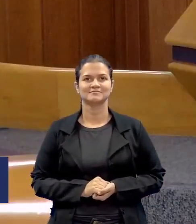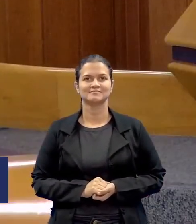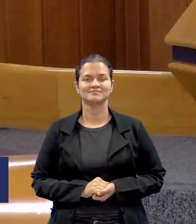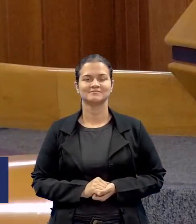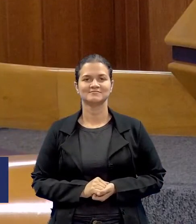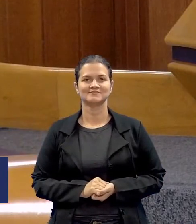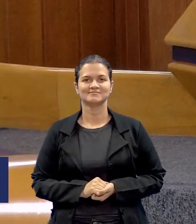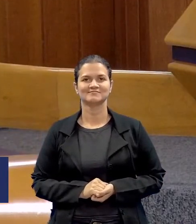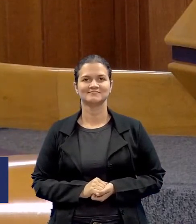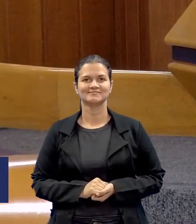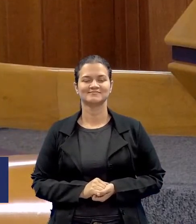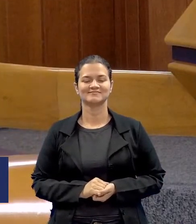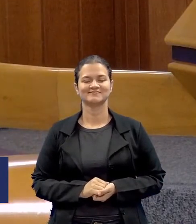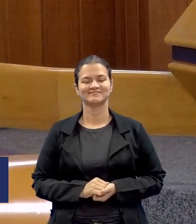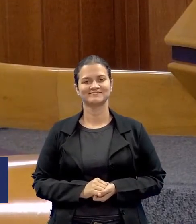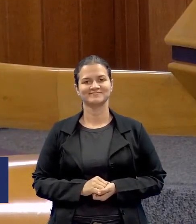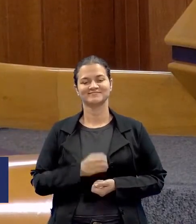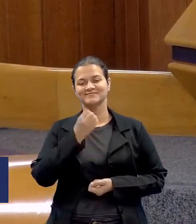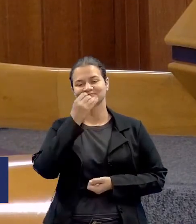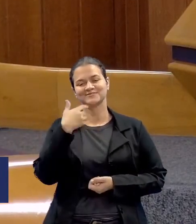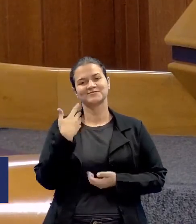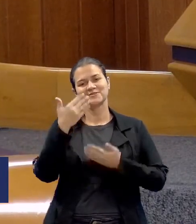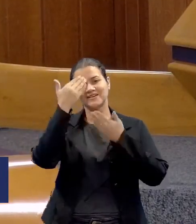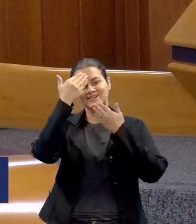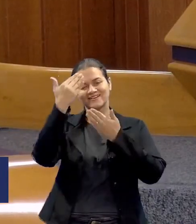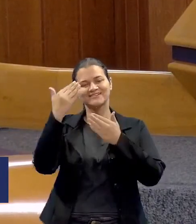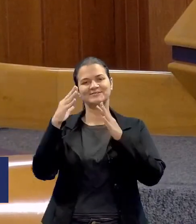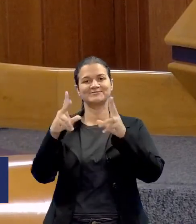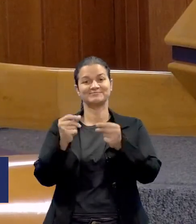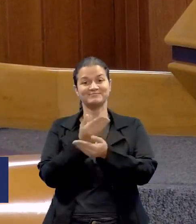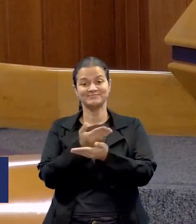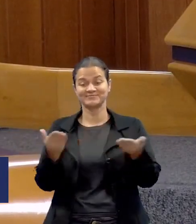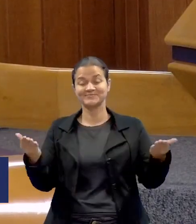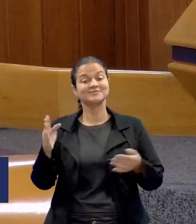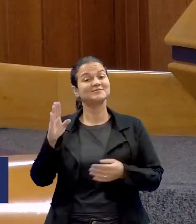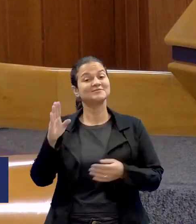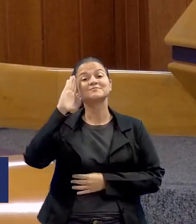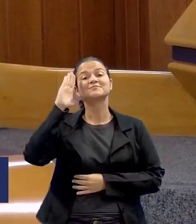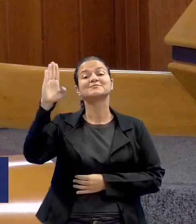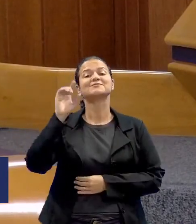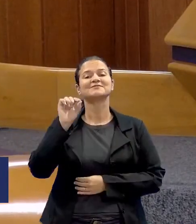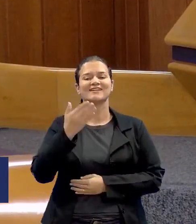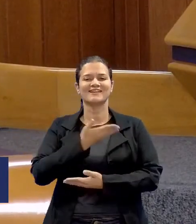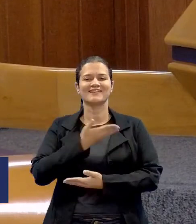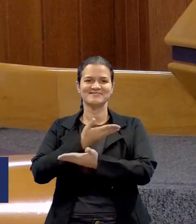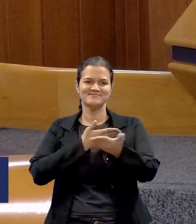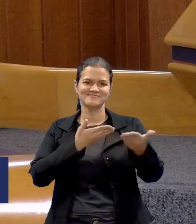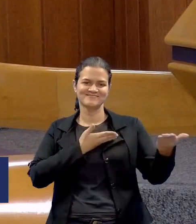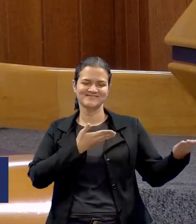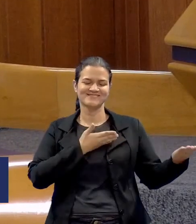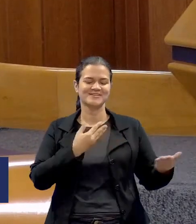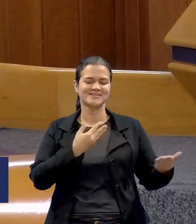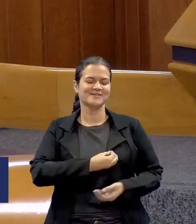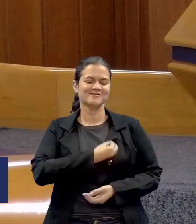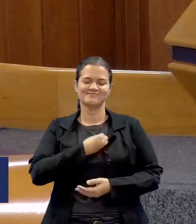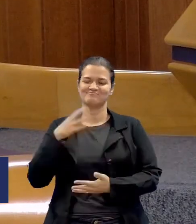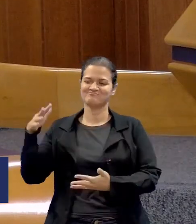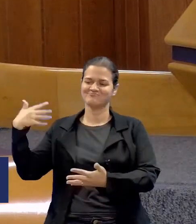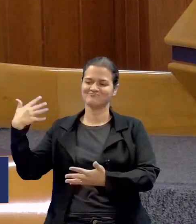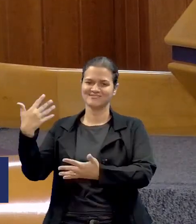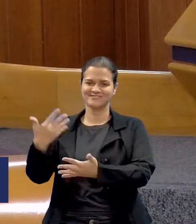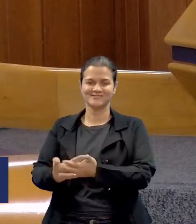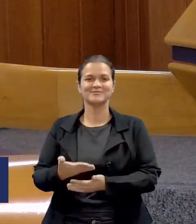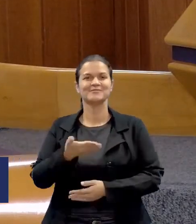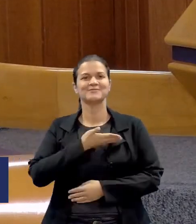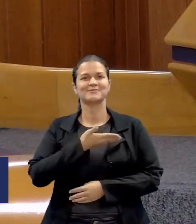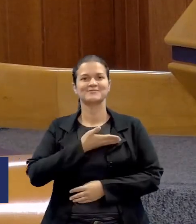Pausa. Bom, quero agradecer a todos e principalmente pelos amigos que eu tenho de vida. A começar com o